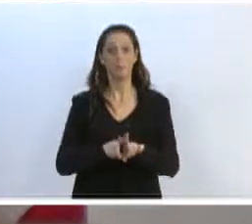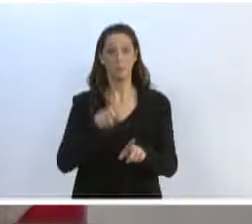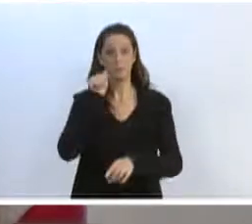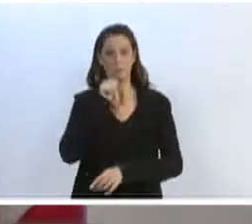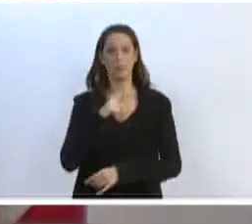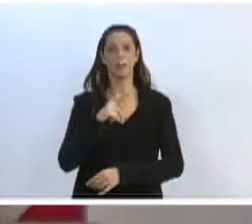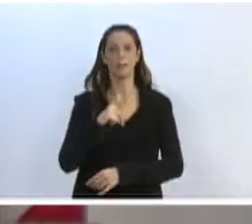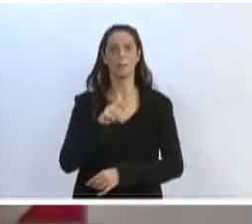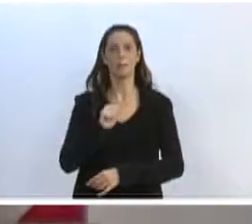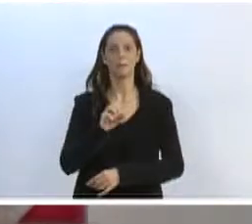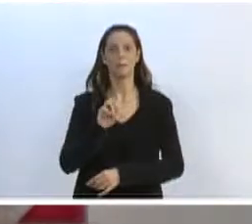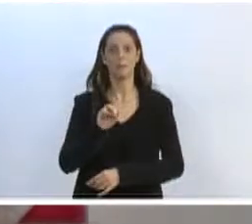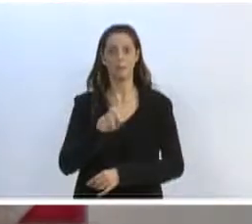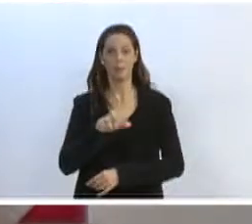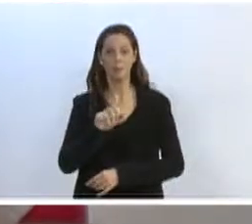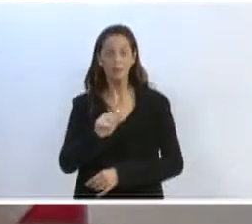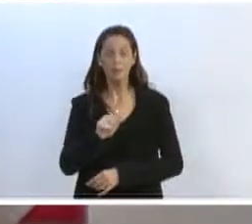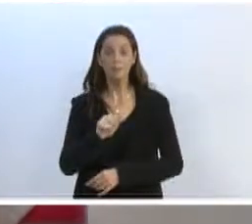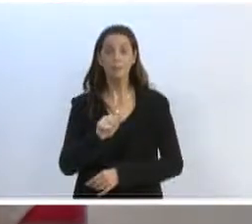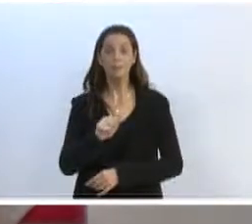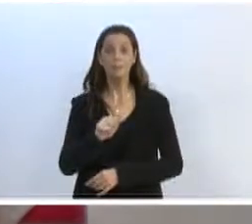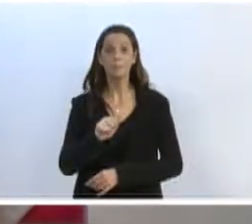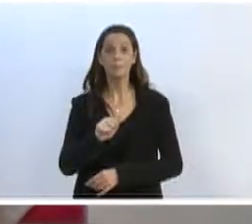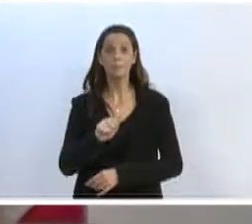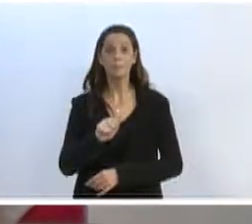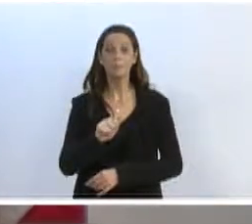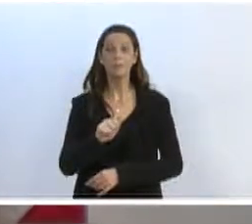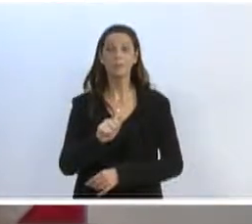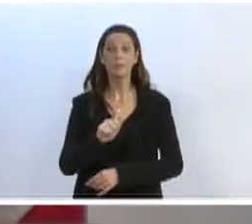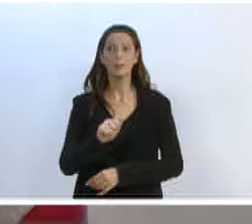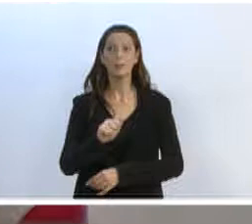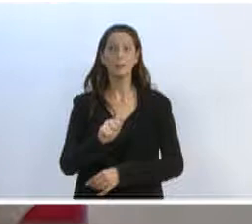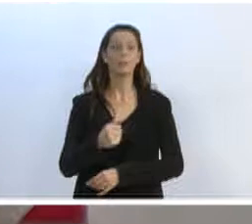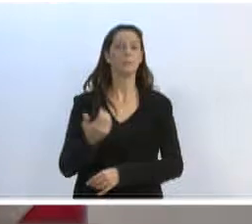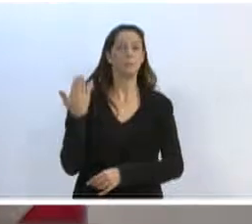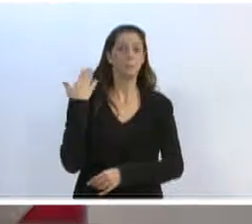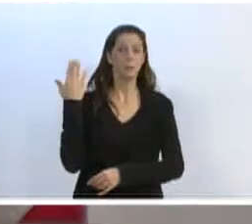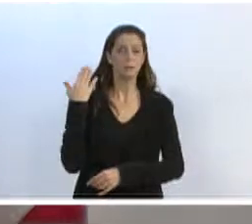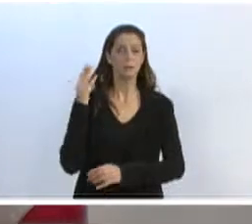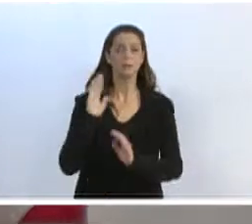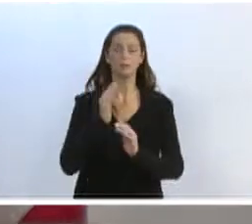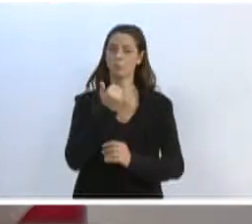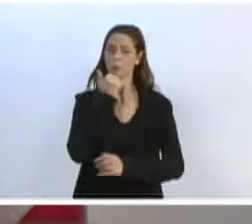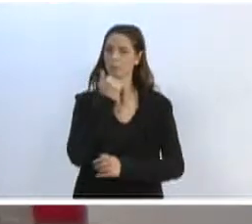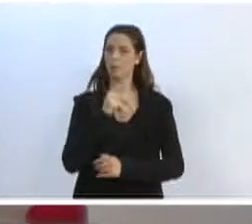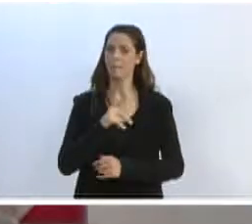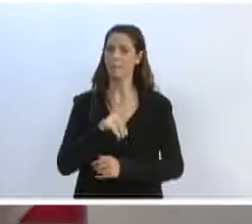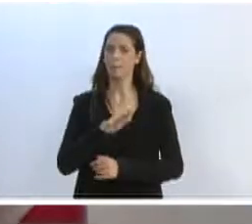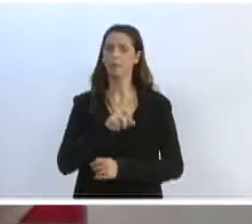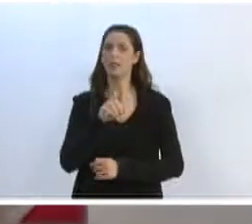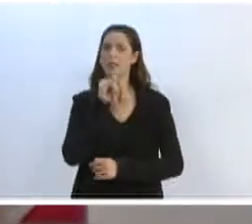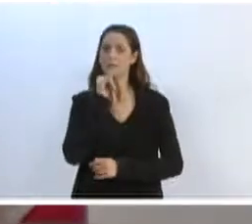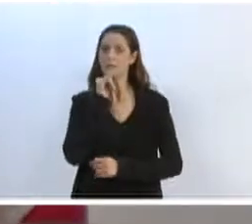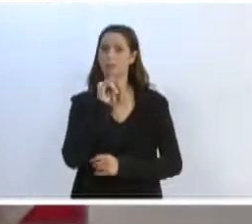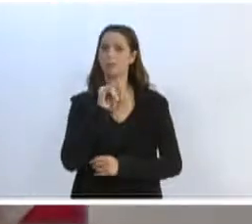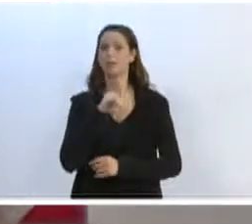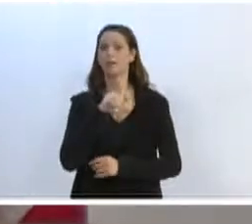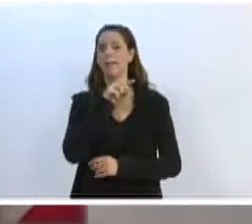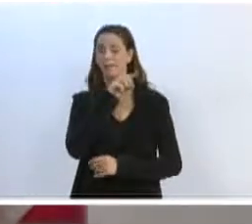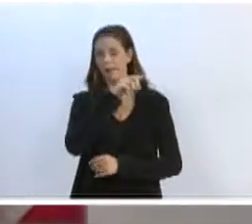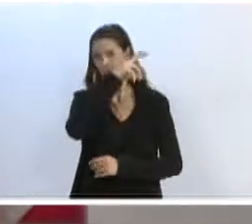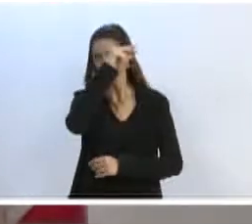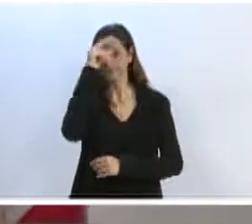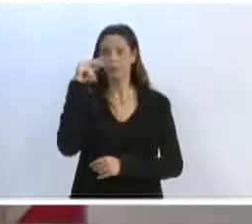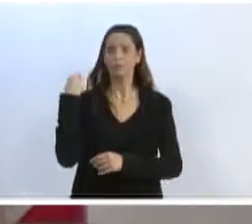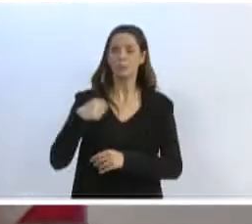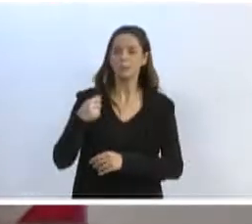do dodô vida do antigo vice prefeito que fez politicamente essa documentação que realmente faça a fiscalização de